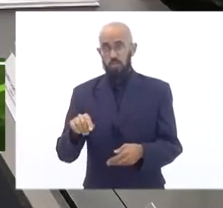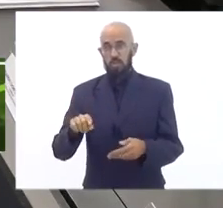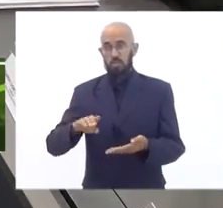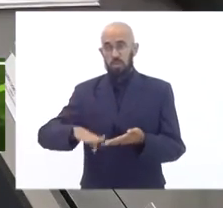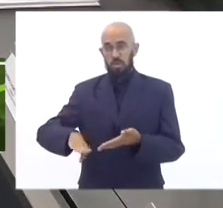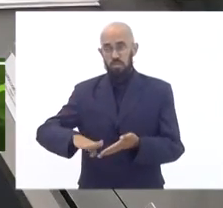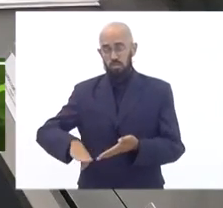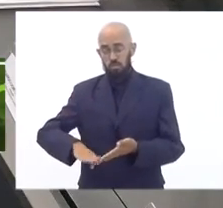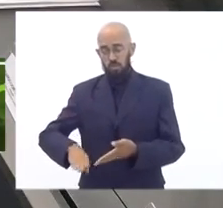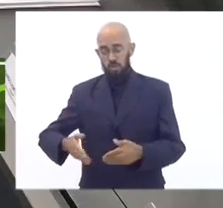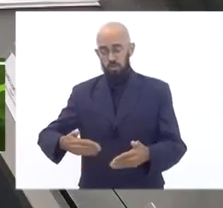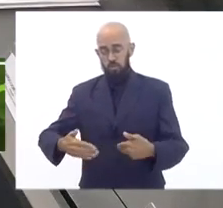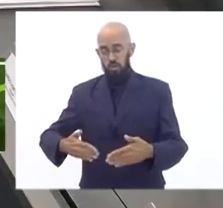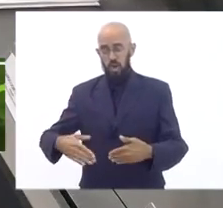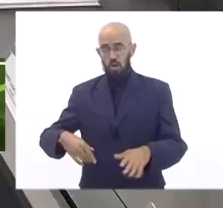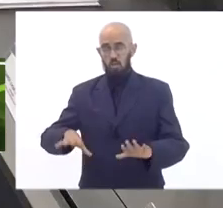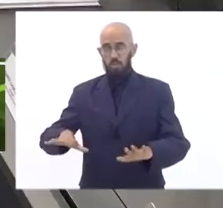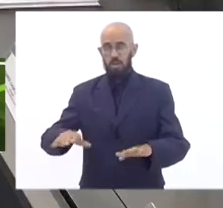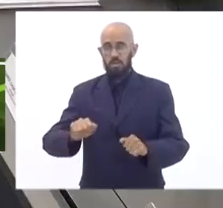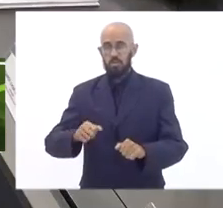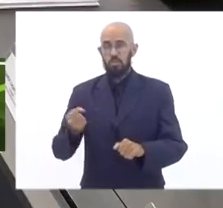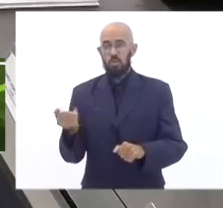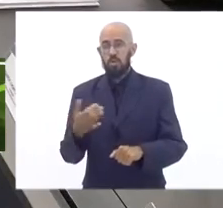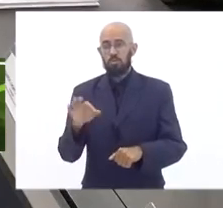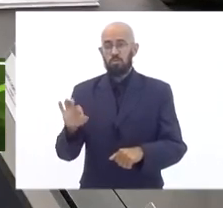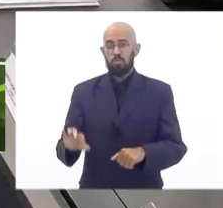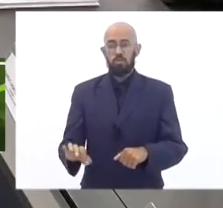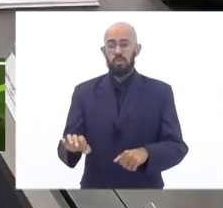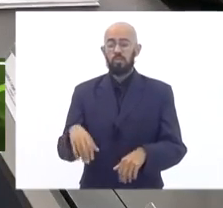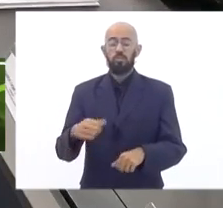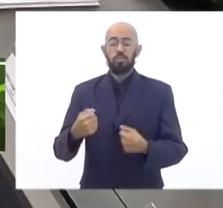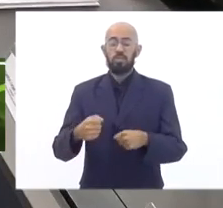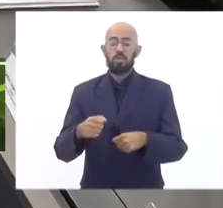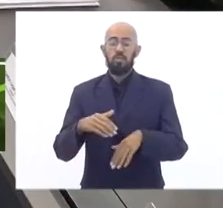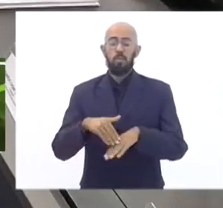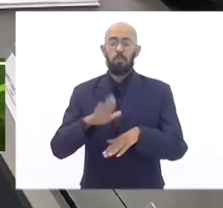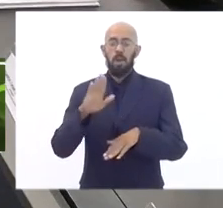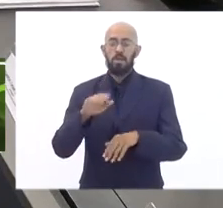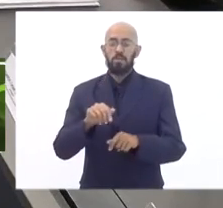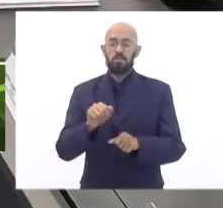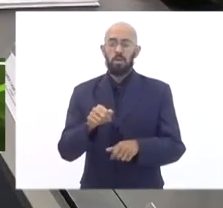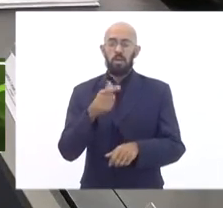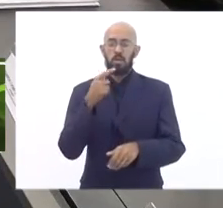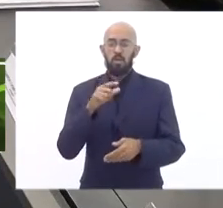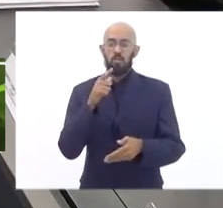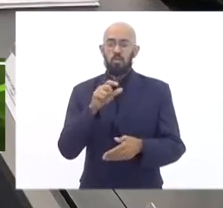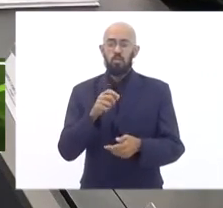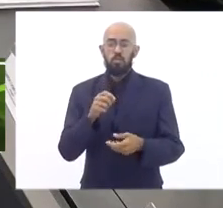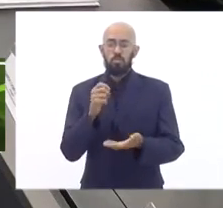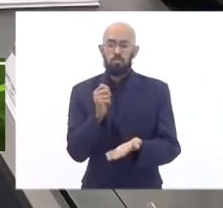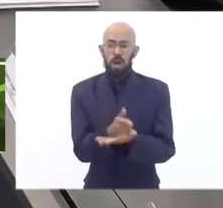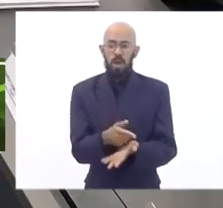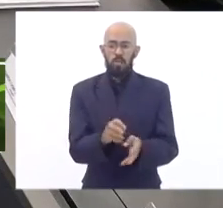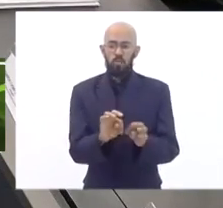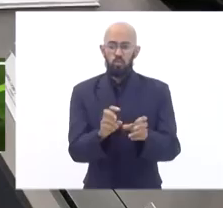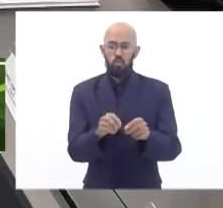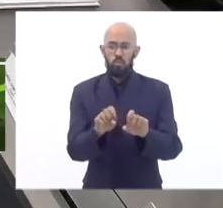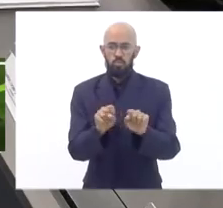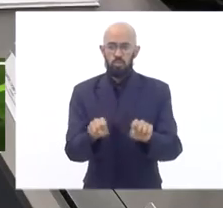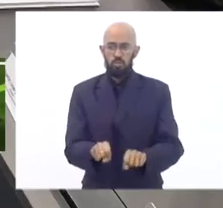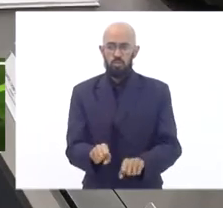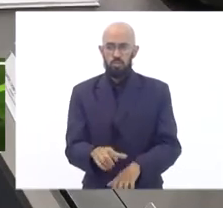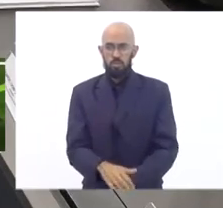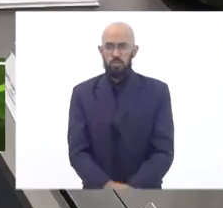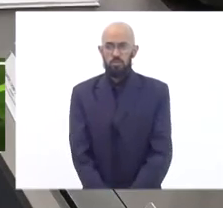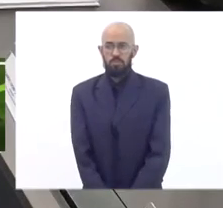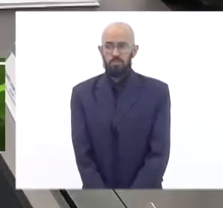para todo o sistema. Qual seria o percentual de passageiros? Para custear todo o sistema. Você tem esses dados, estudos? O